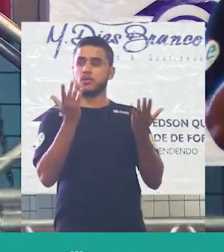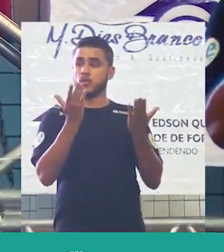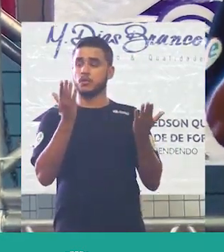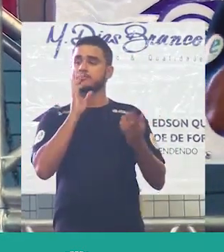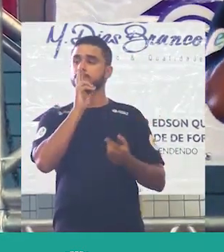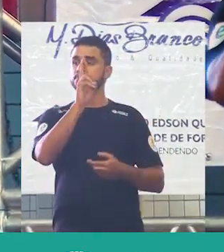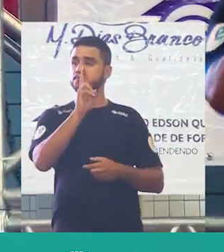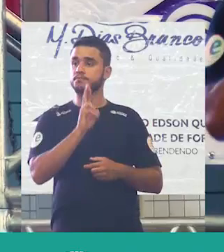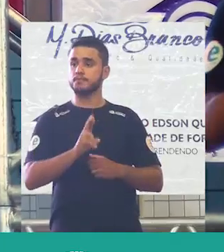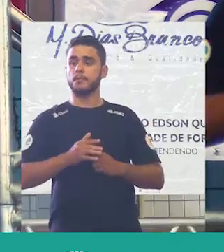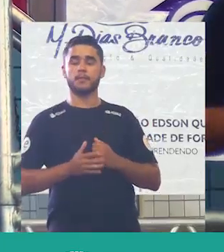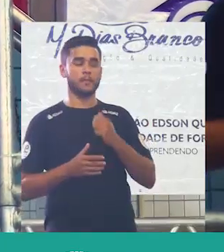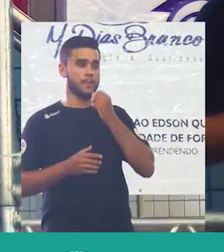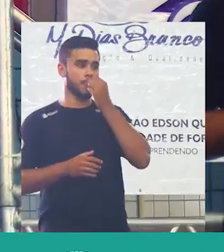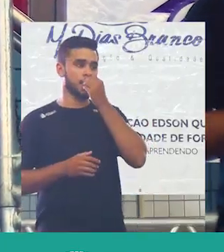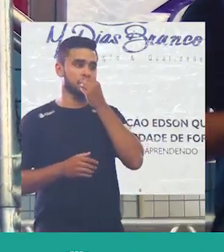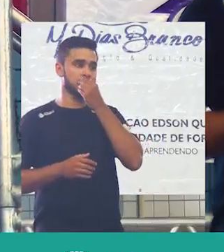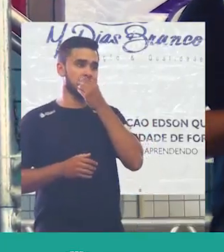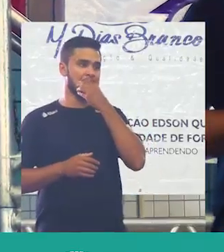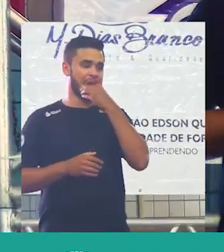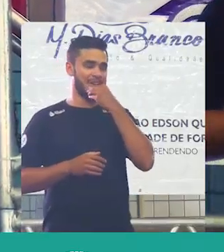6.